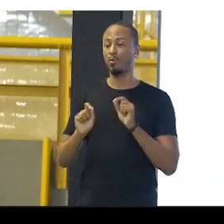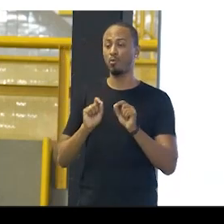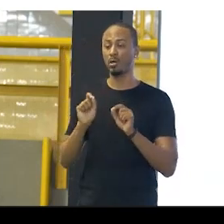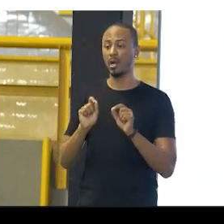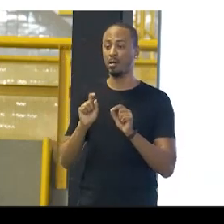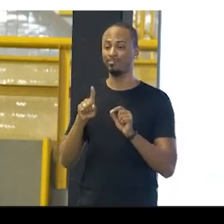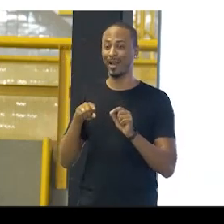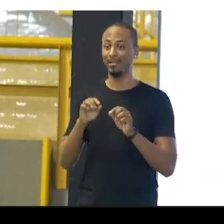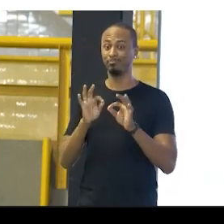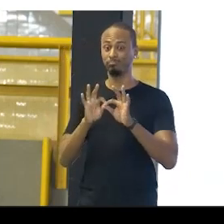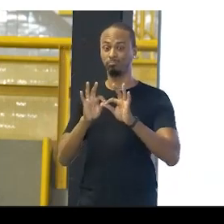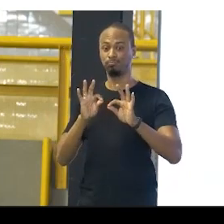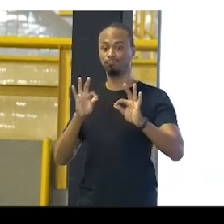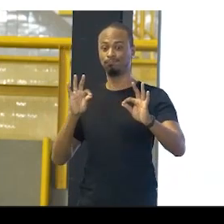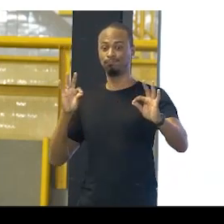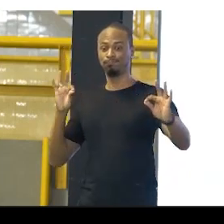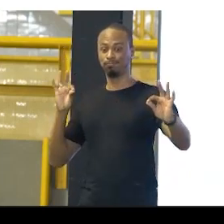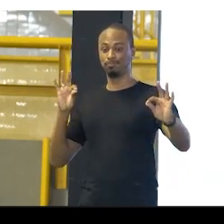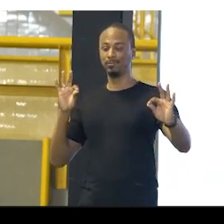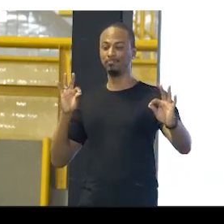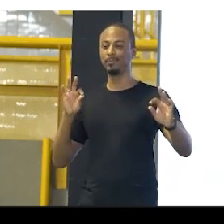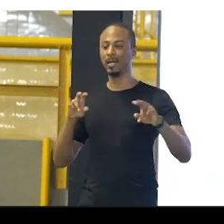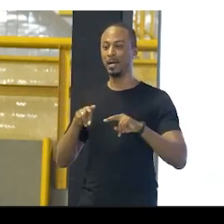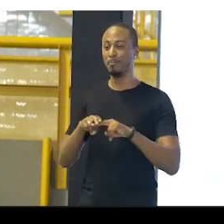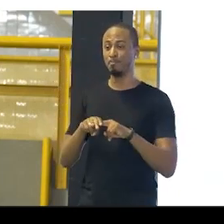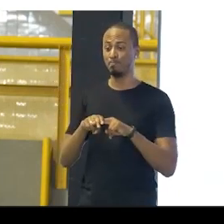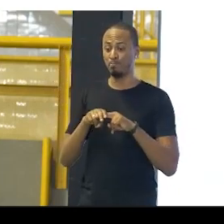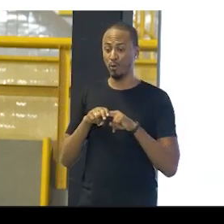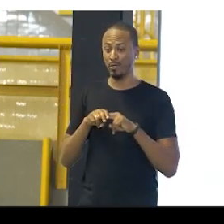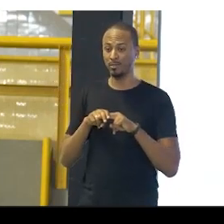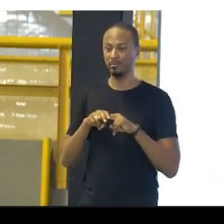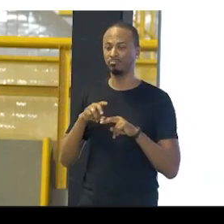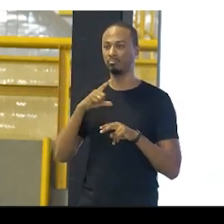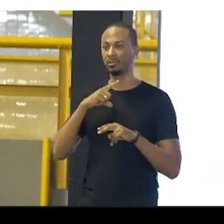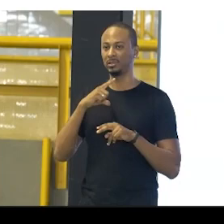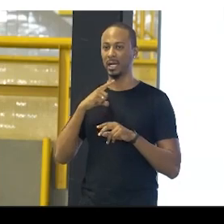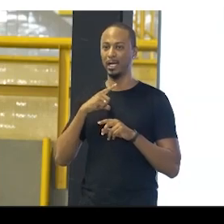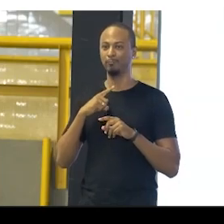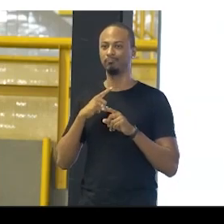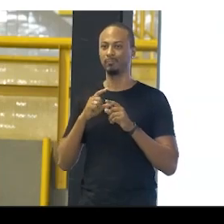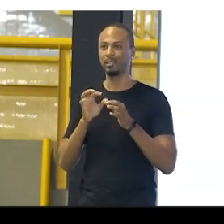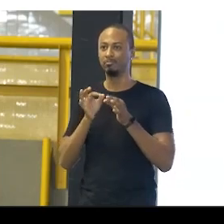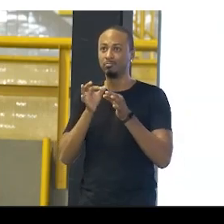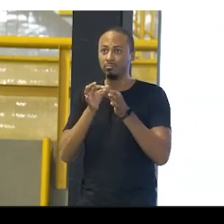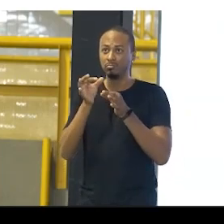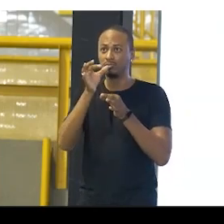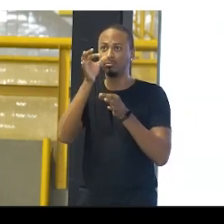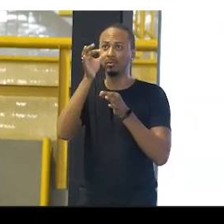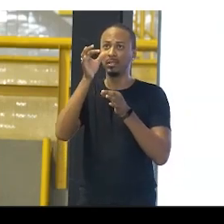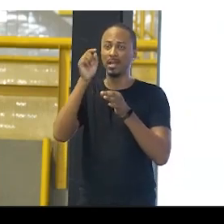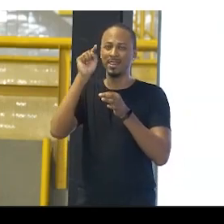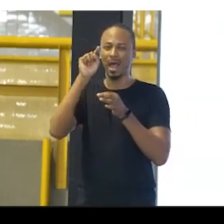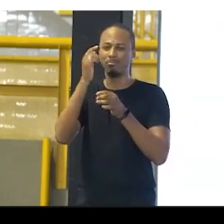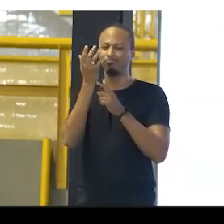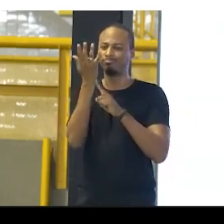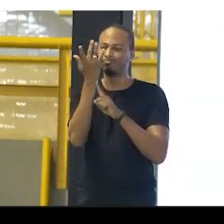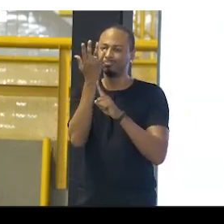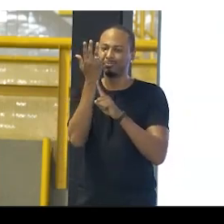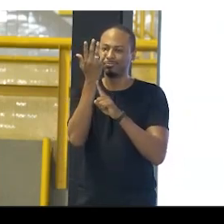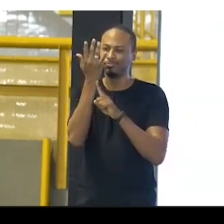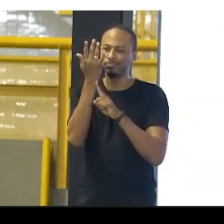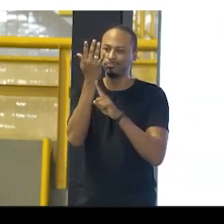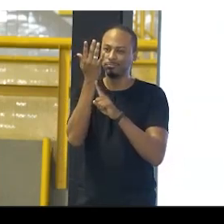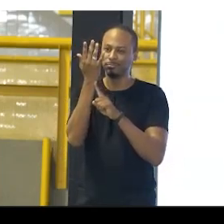de petróleo, tem uma torrinha queimando, saindo uma chamazinha. Essa chama é o gás natural que está sendo